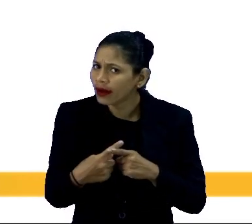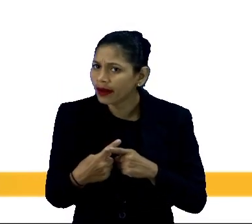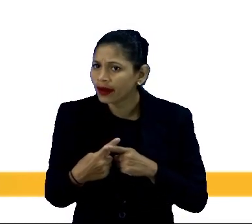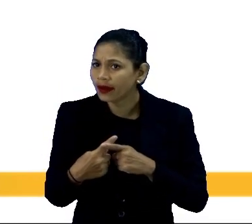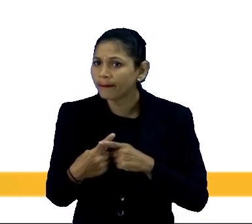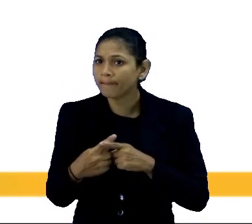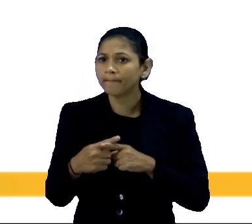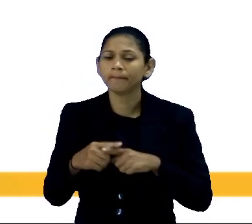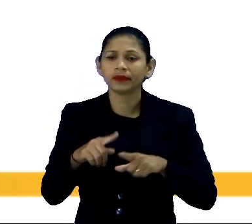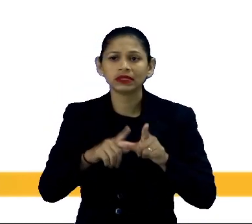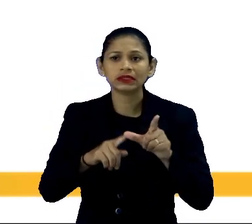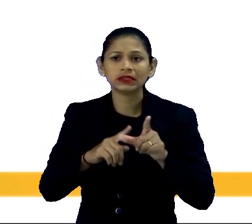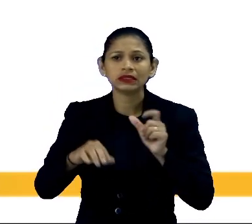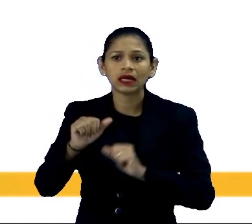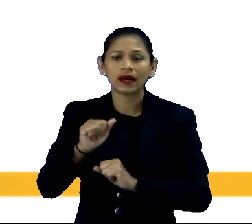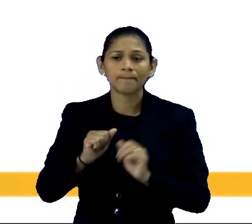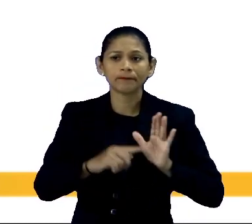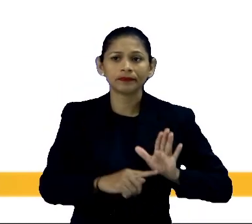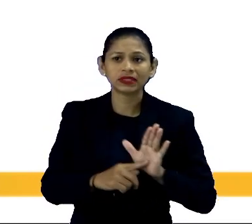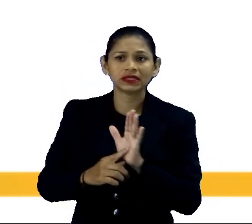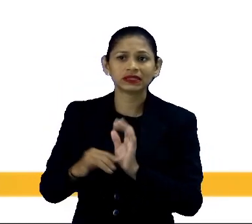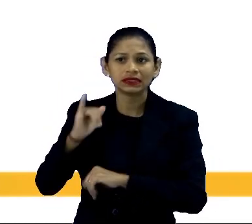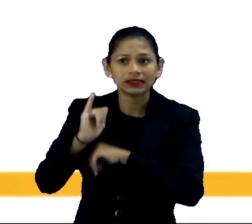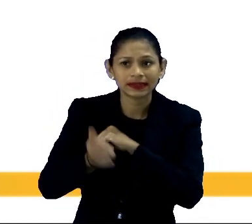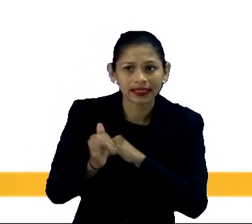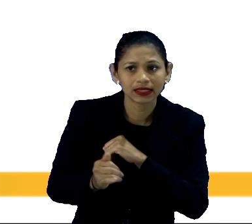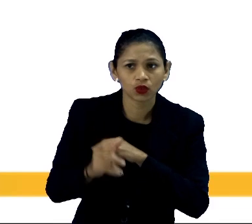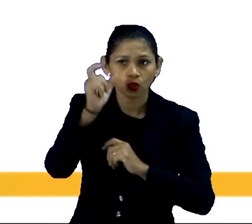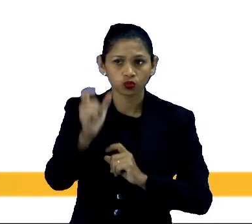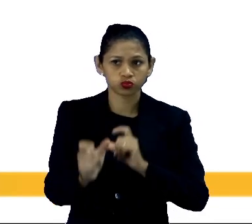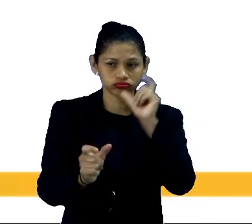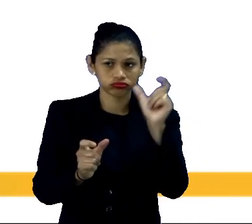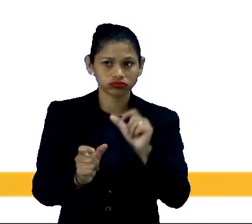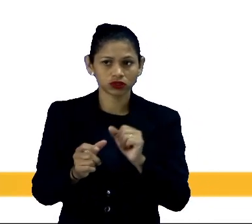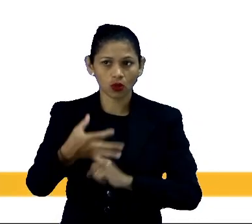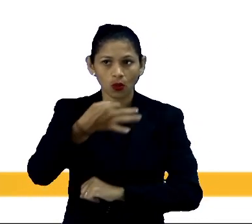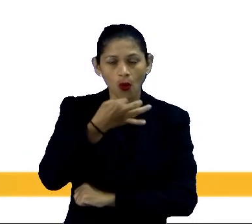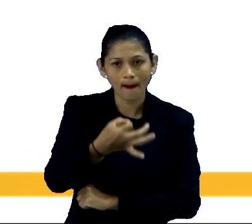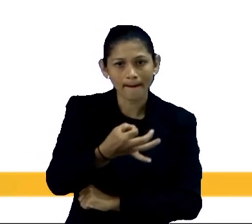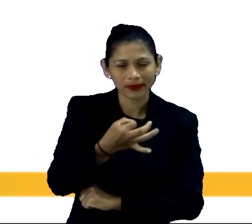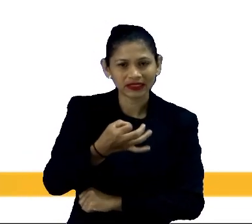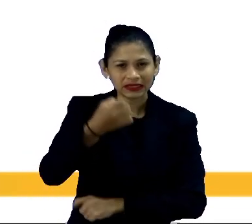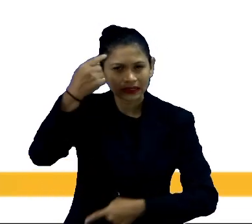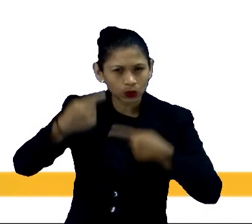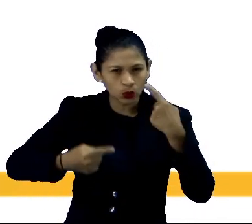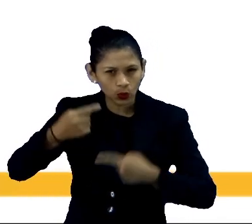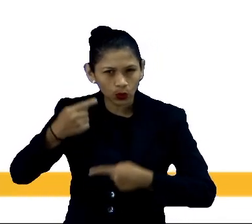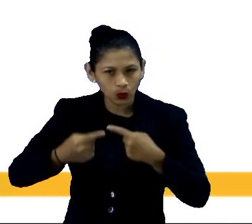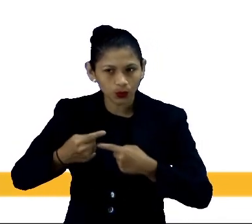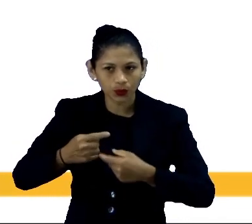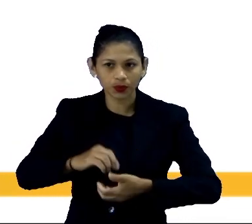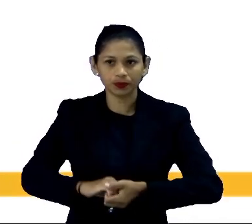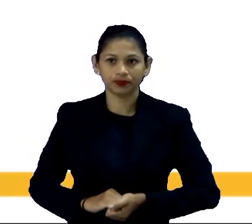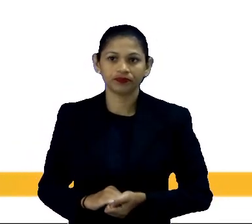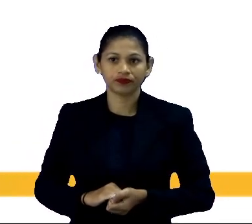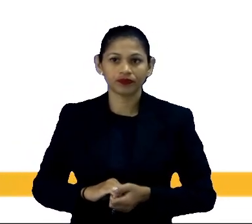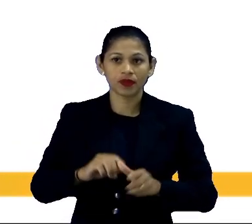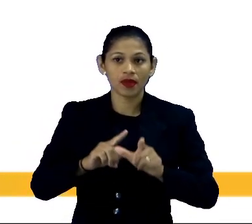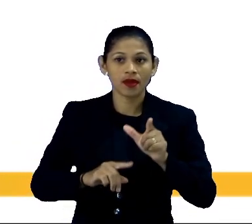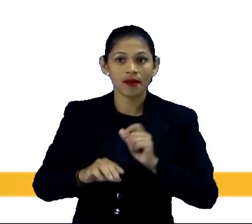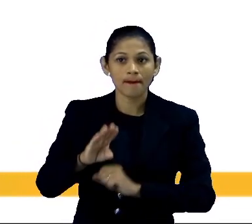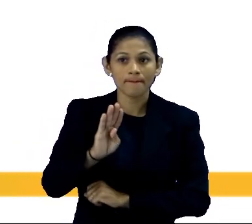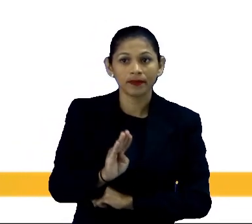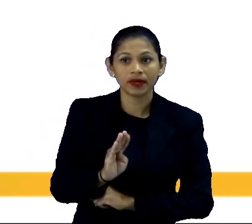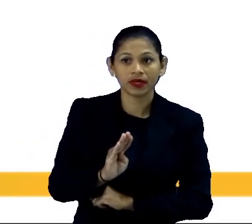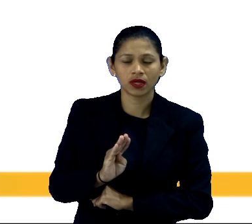Apresenta o narrador, personagem, opinião e argumento. B. É uma composição